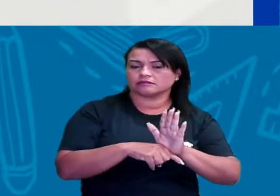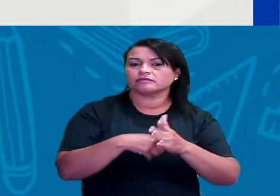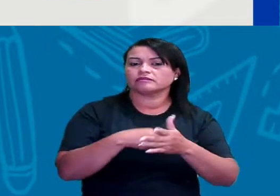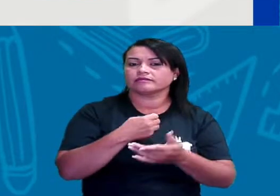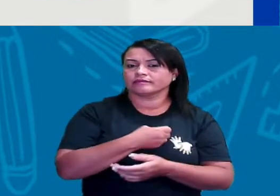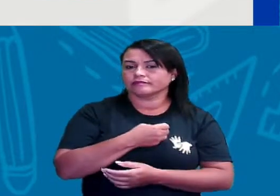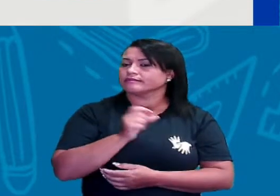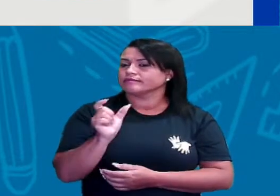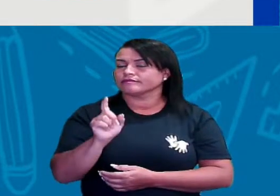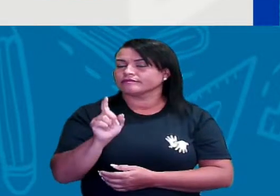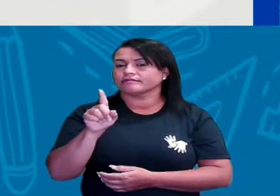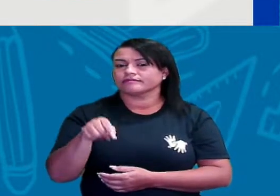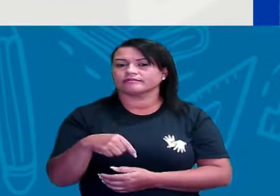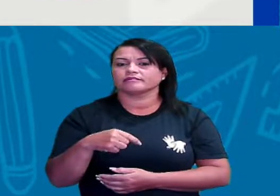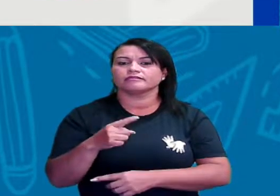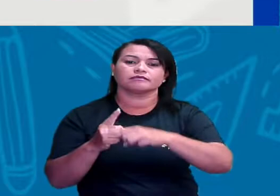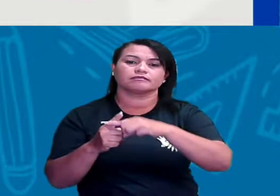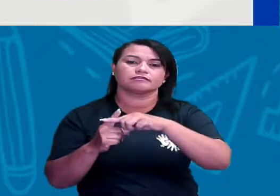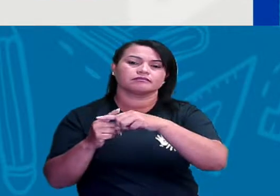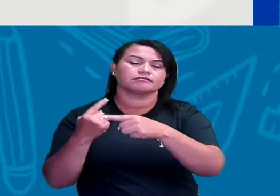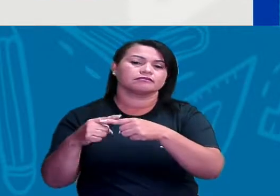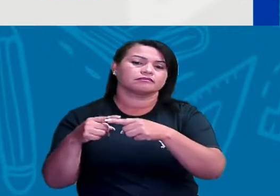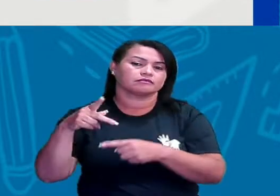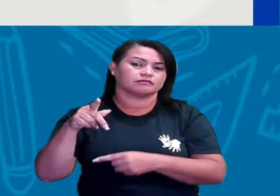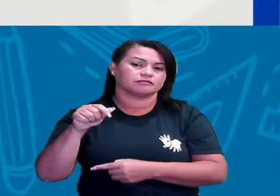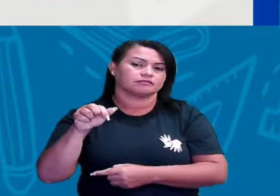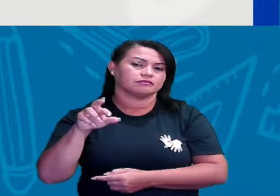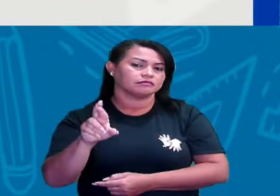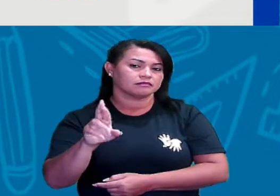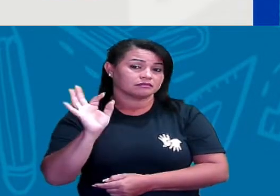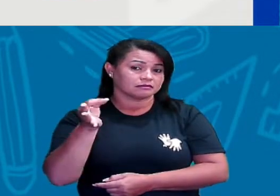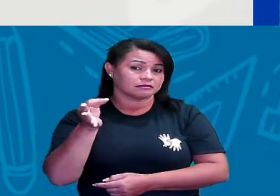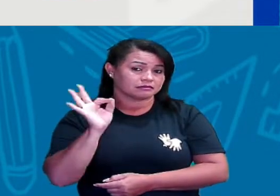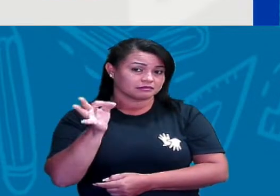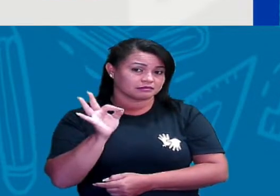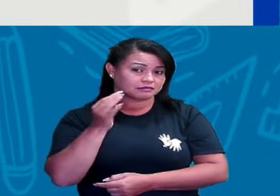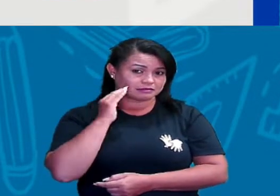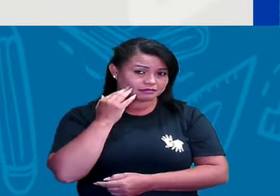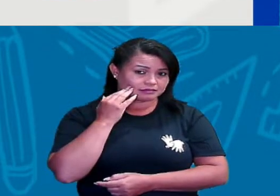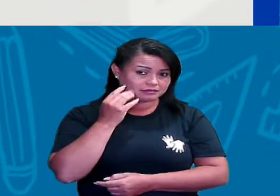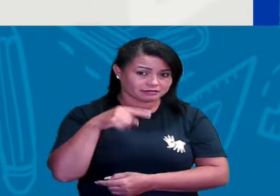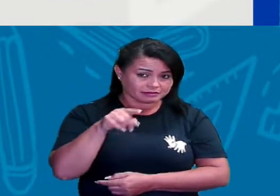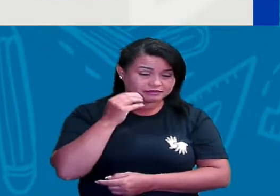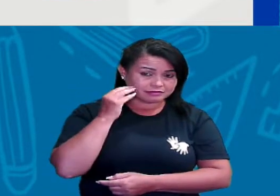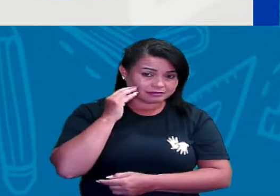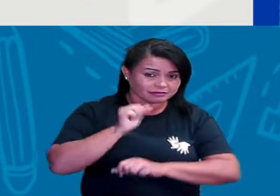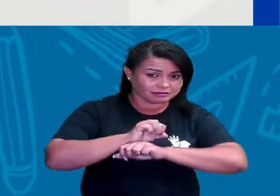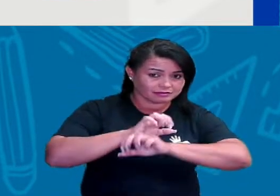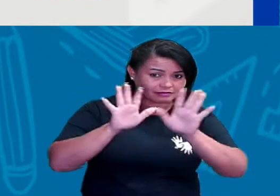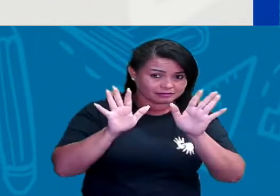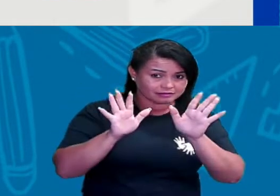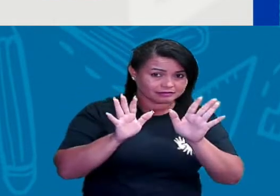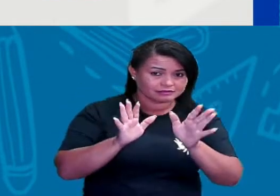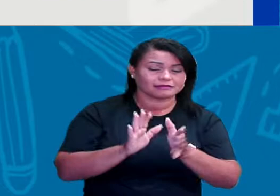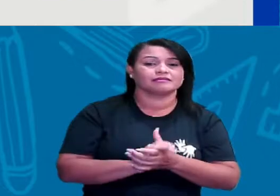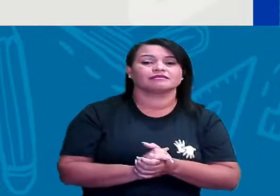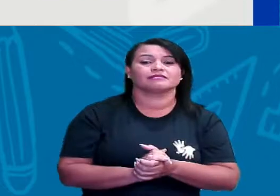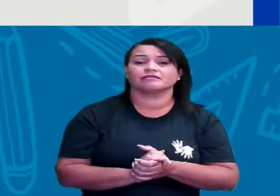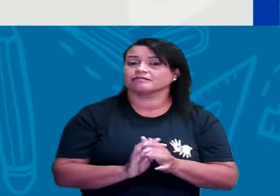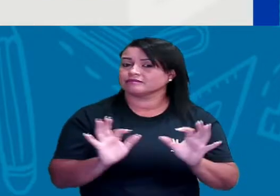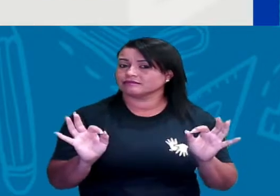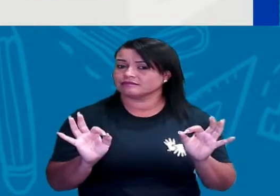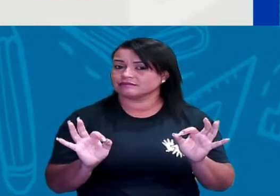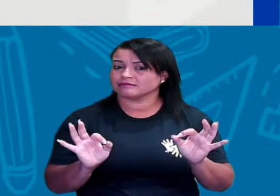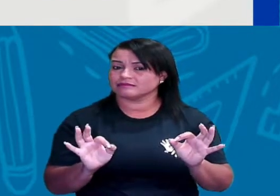seria o quê? Positivo, o meu resultado. Tá certo, turminha? E aí, estão entendendo direitinho, tá? Tudo